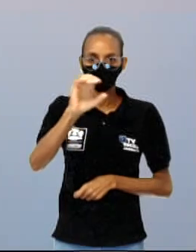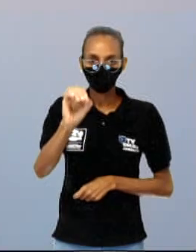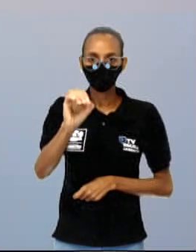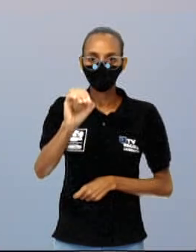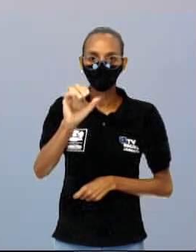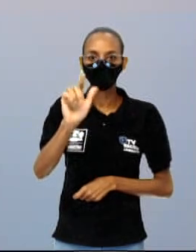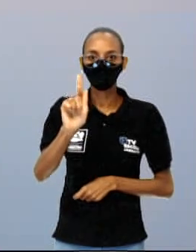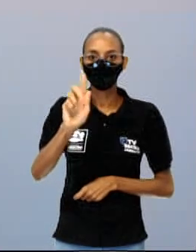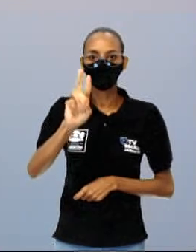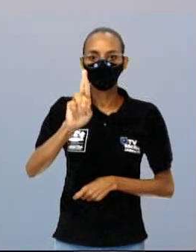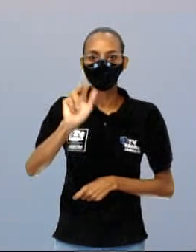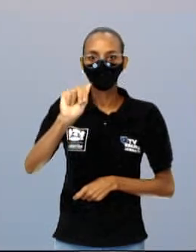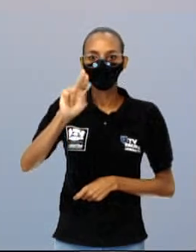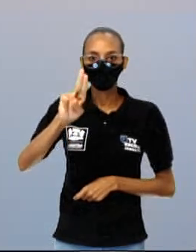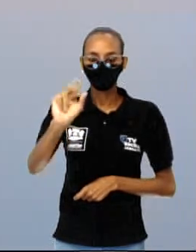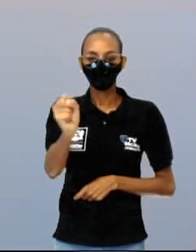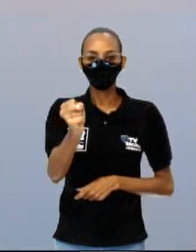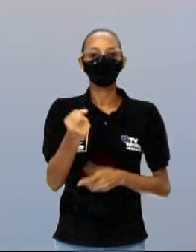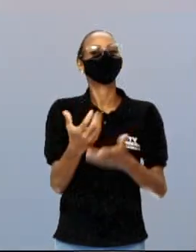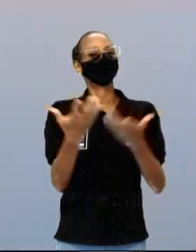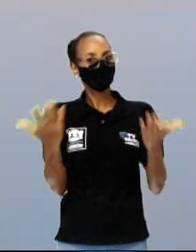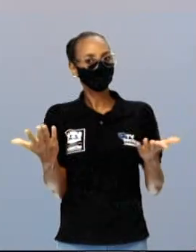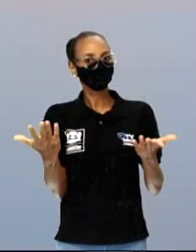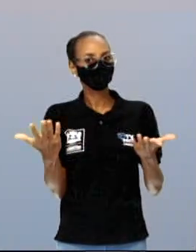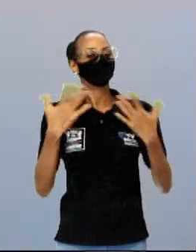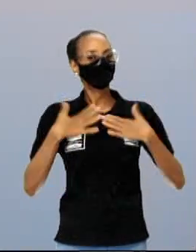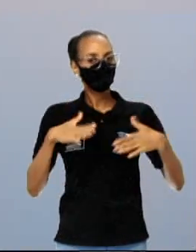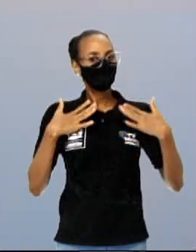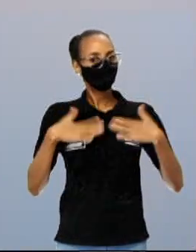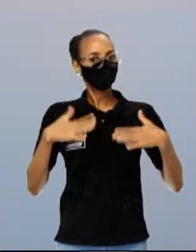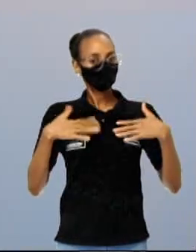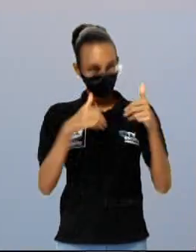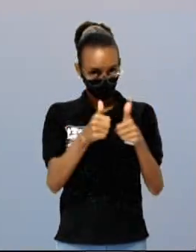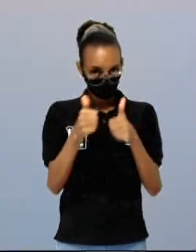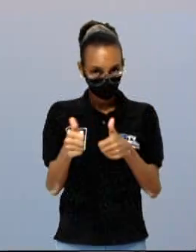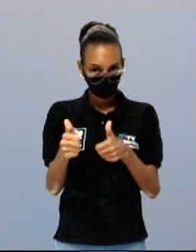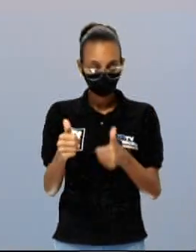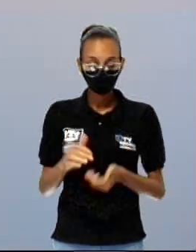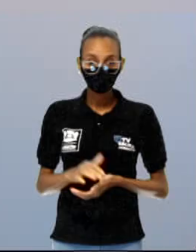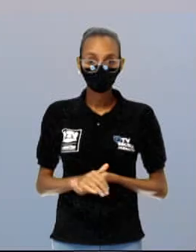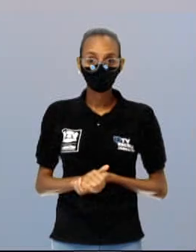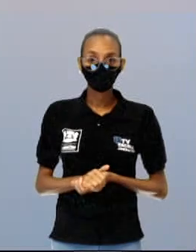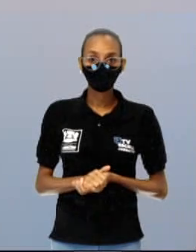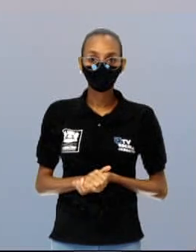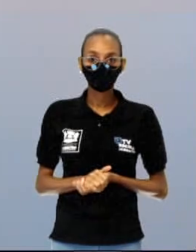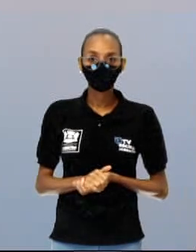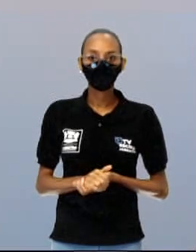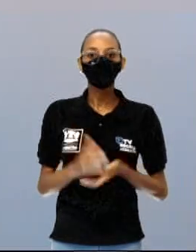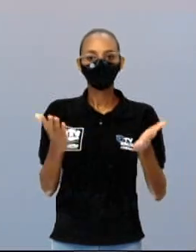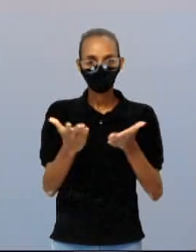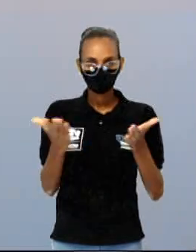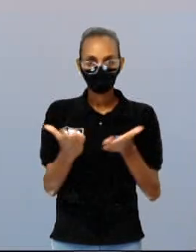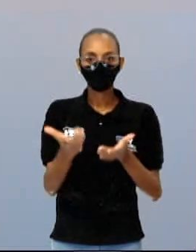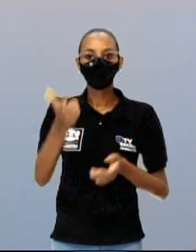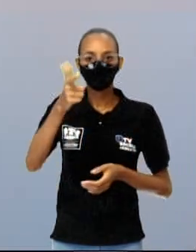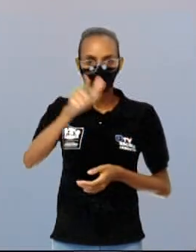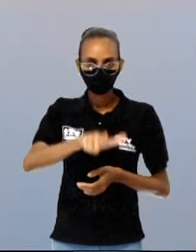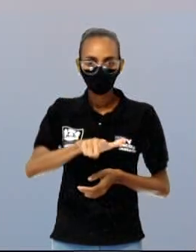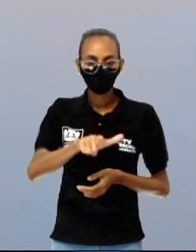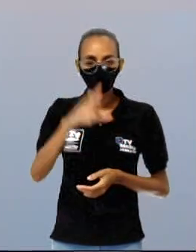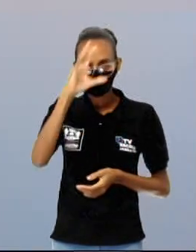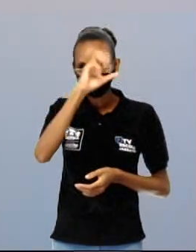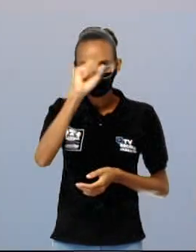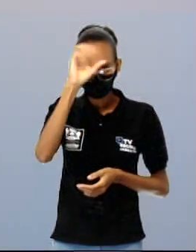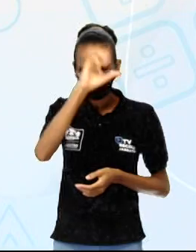180 graus. E aí, galera, tranquilos, tranquilas? Vamos então explorar o conhecimento que a gente acabou de adquirir?